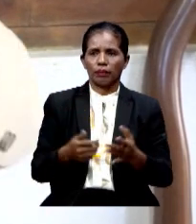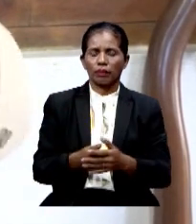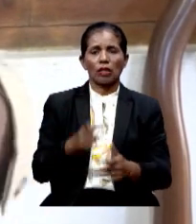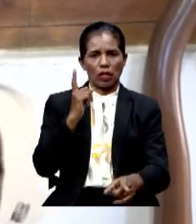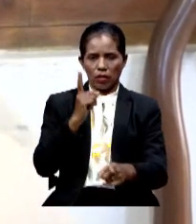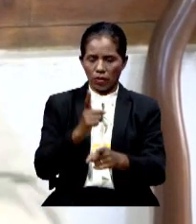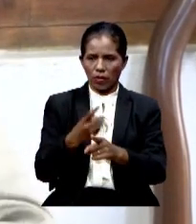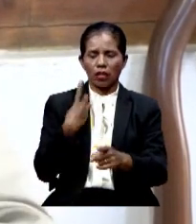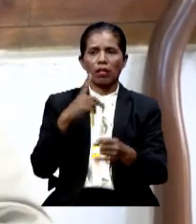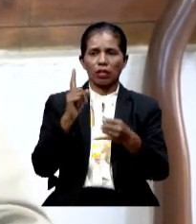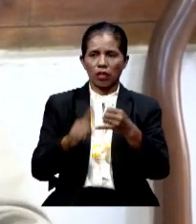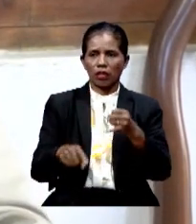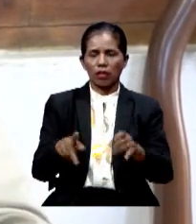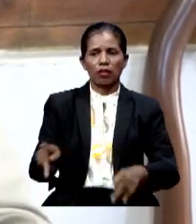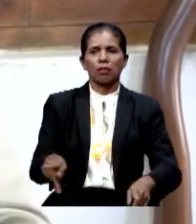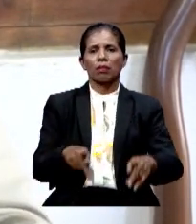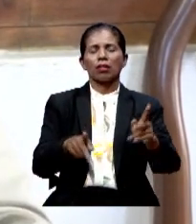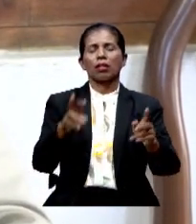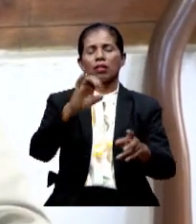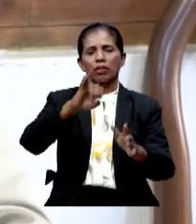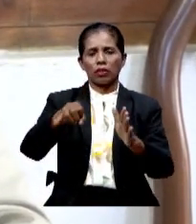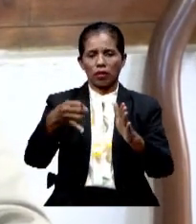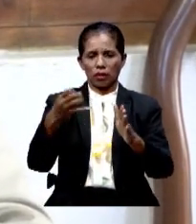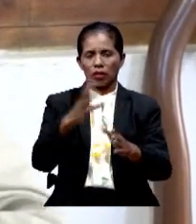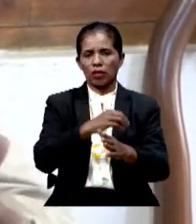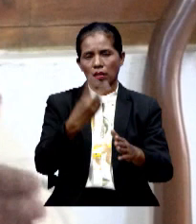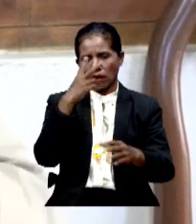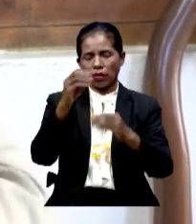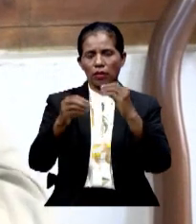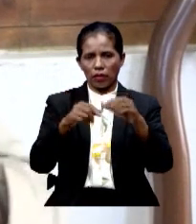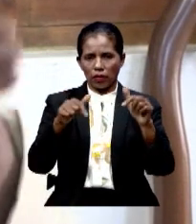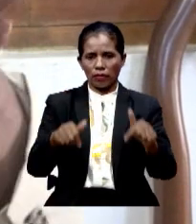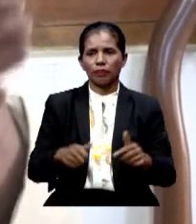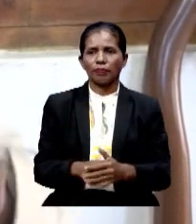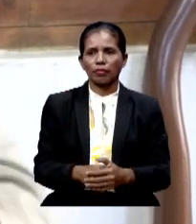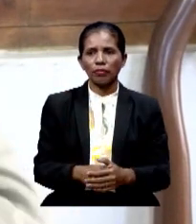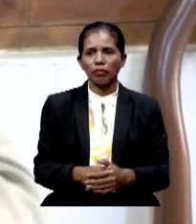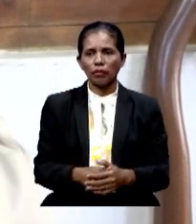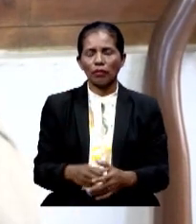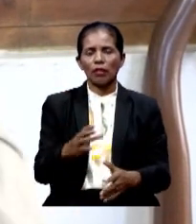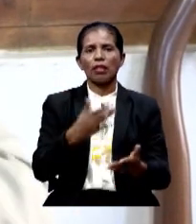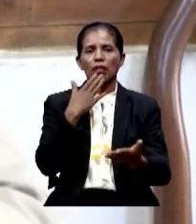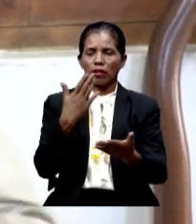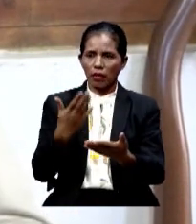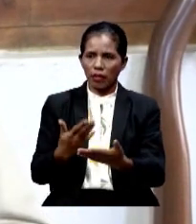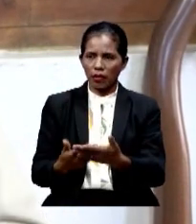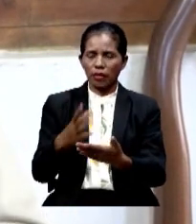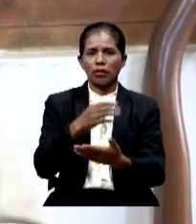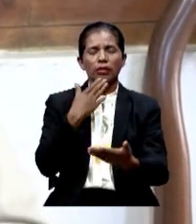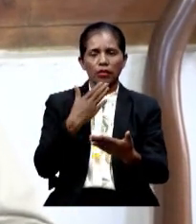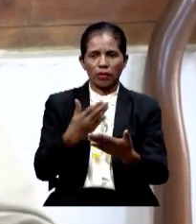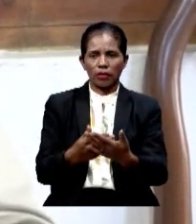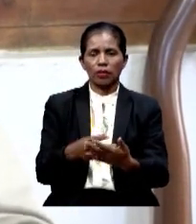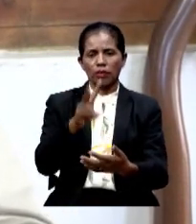que, inclusive tem que publicar o Jornal da República, aqui é ineficaz. Portanto, tem que análise, nem invalidade, ou nem eficaz. Boa,